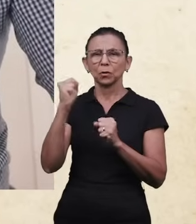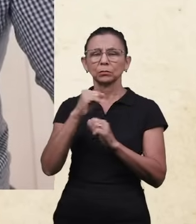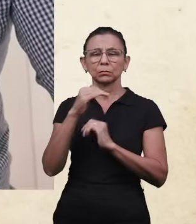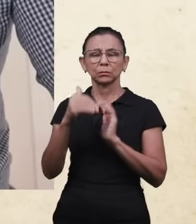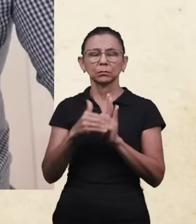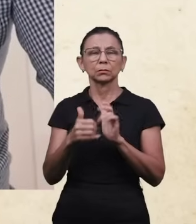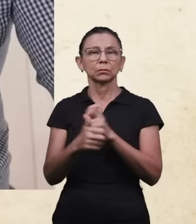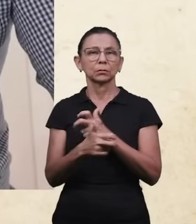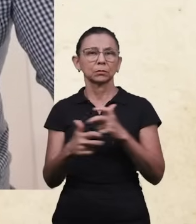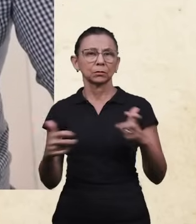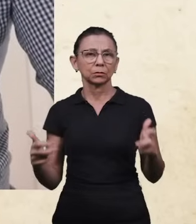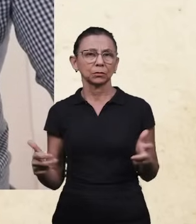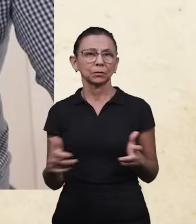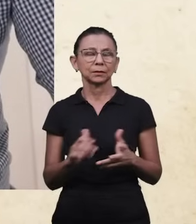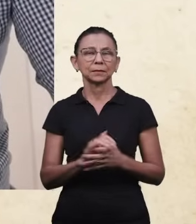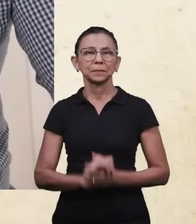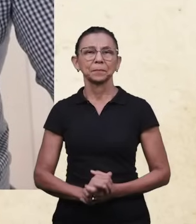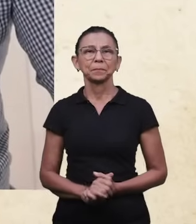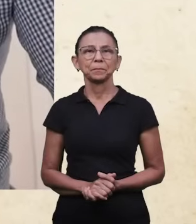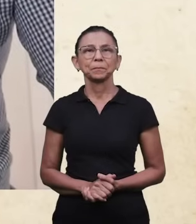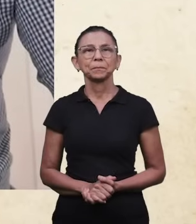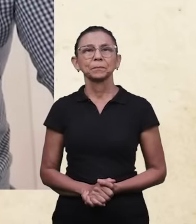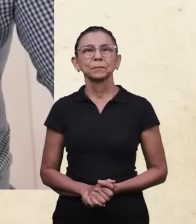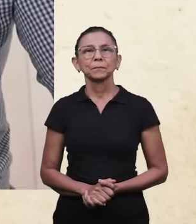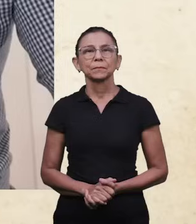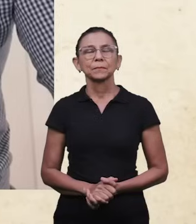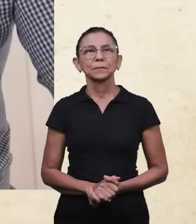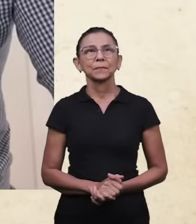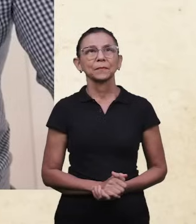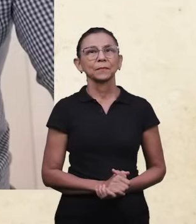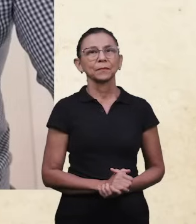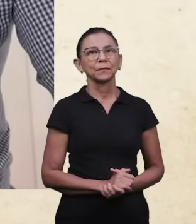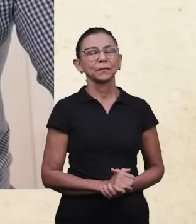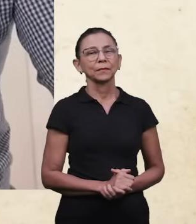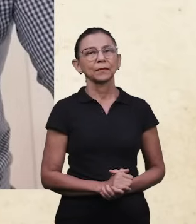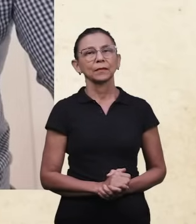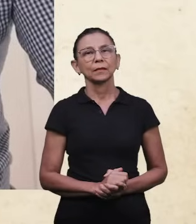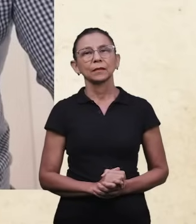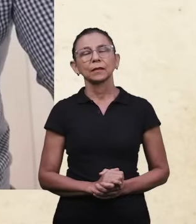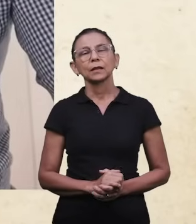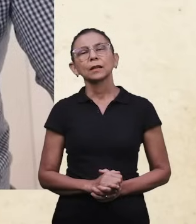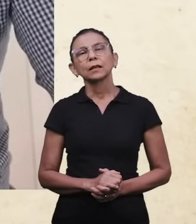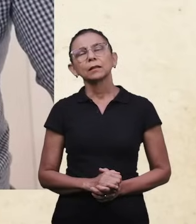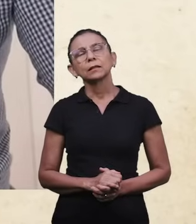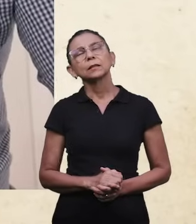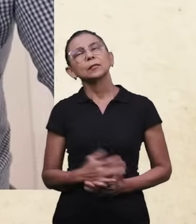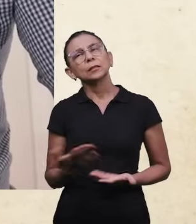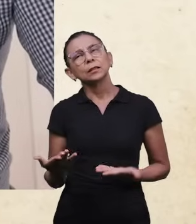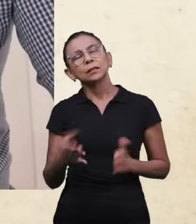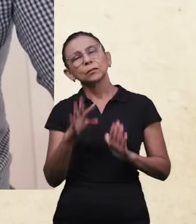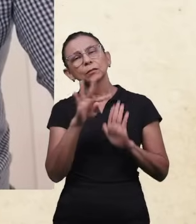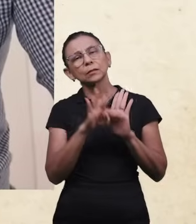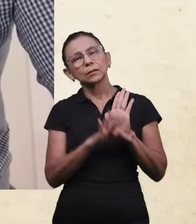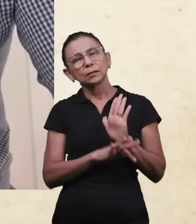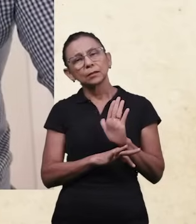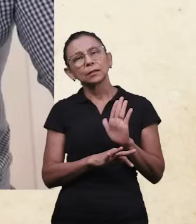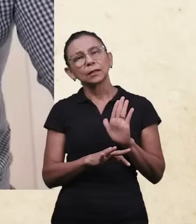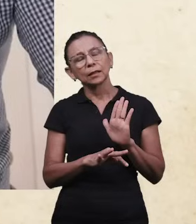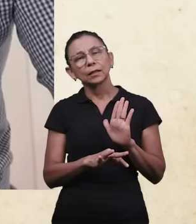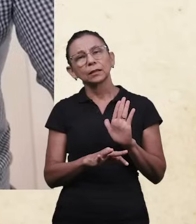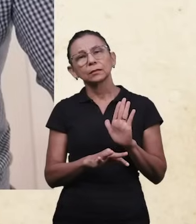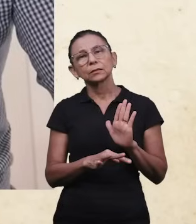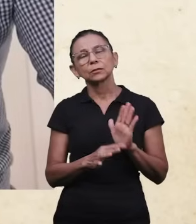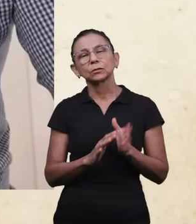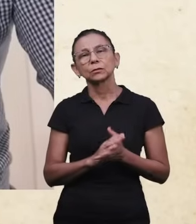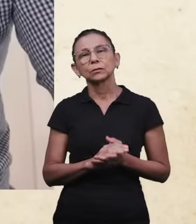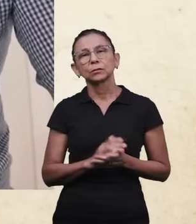coisas. E um texto que me trouxe uma grande experiência ao longo desses anos foi o livro de Josué,